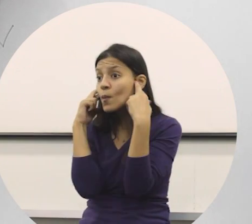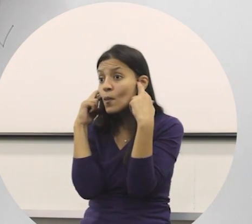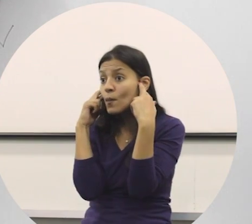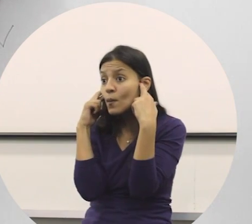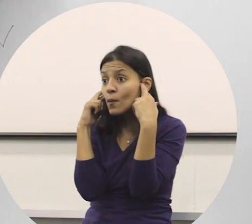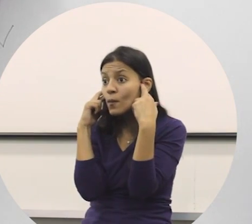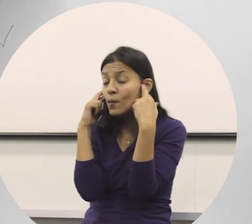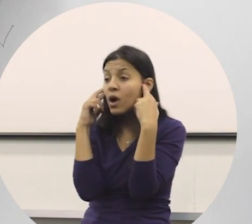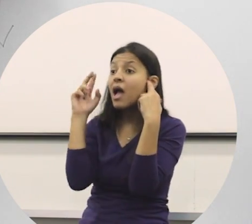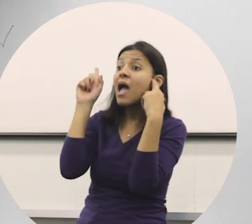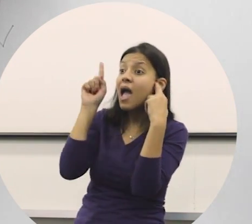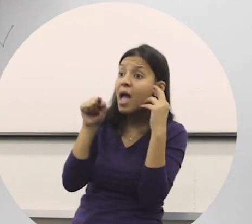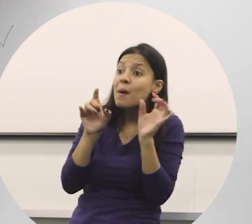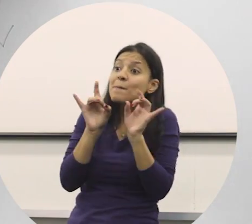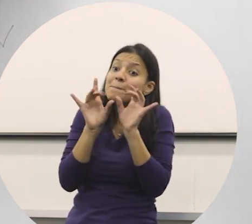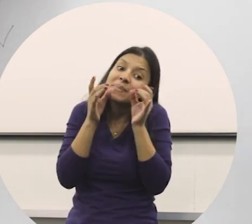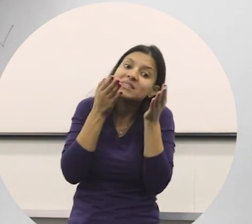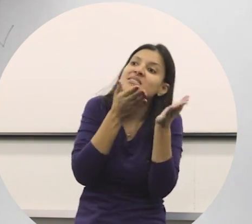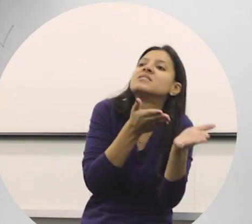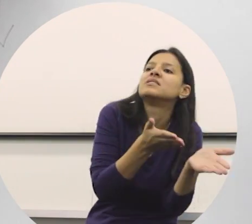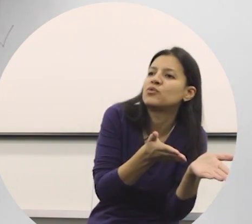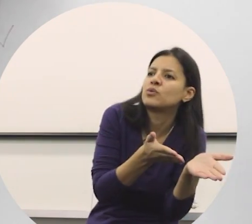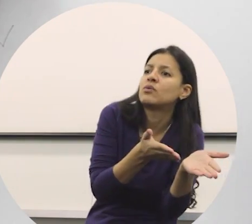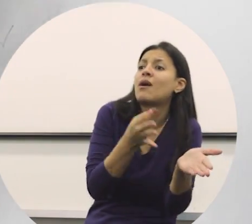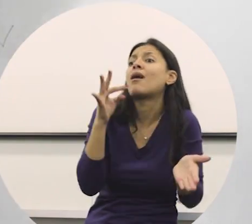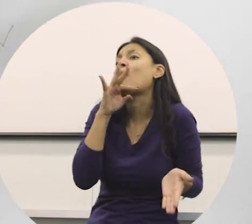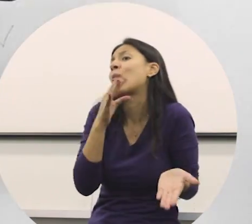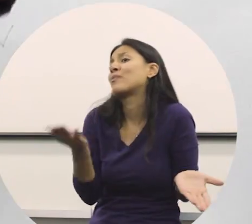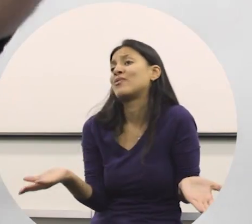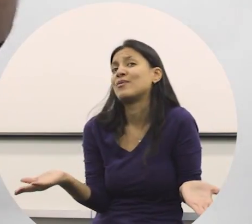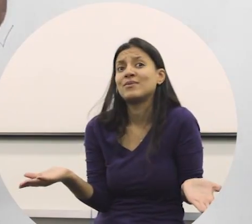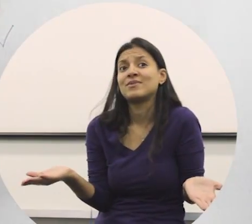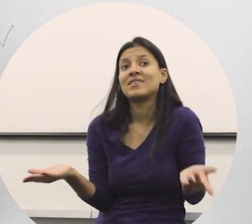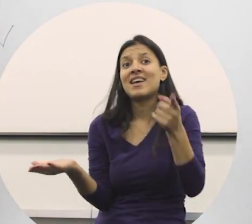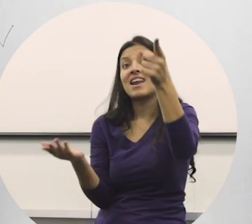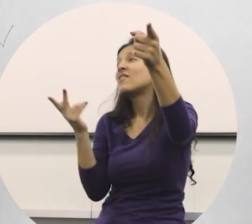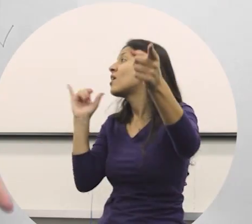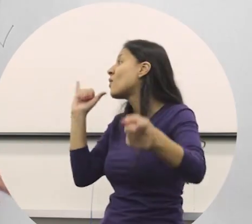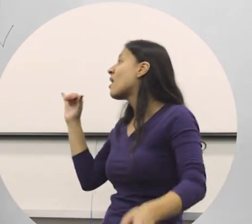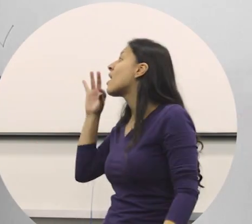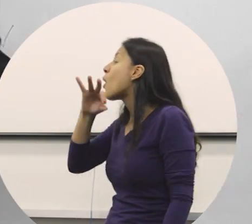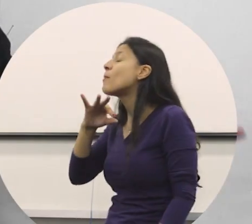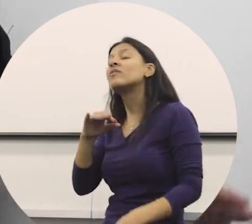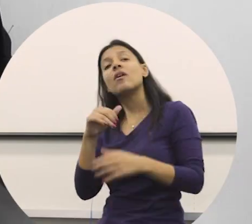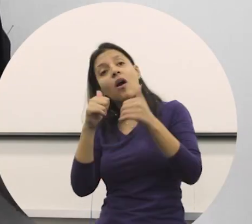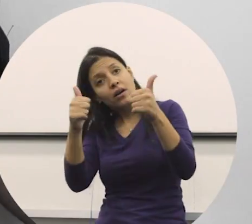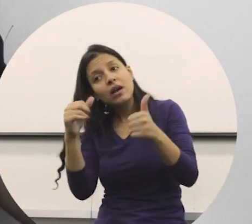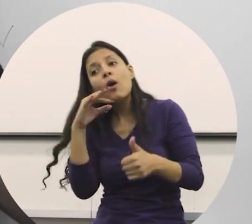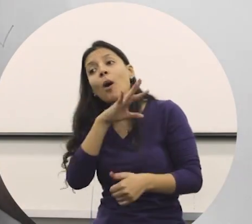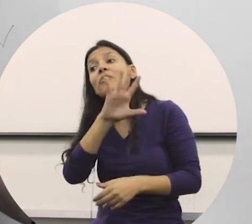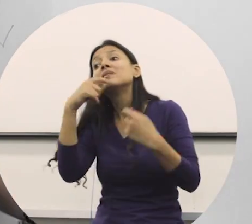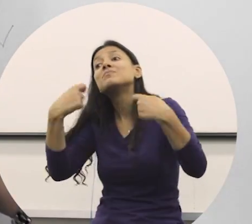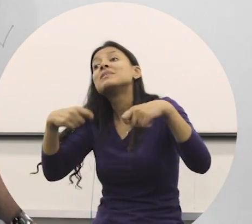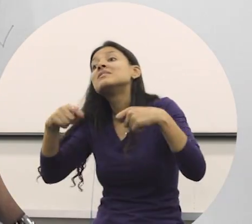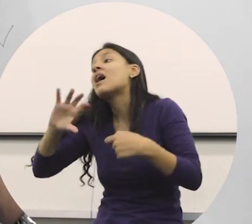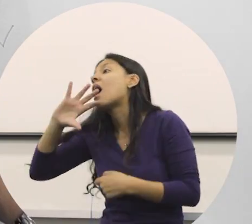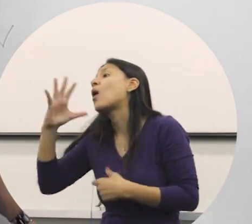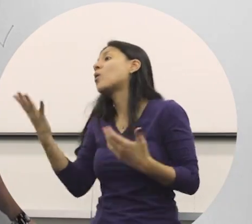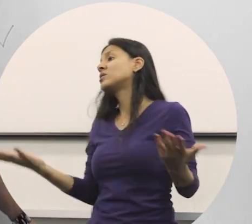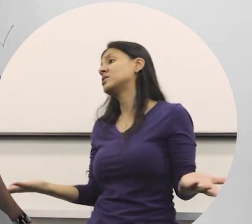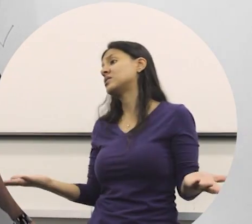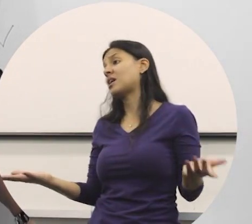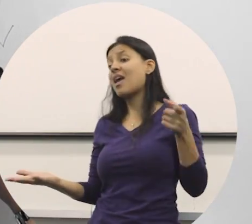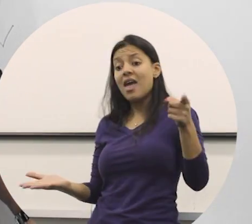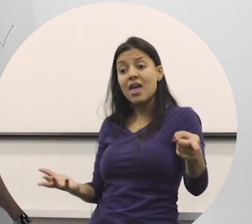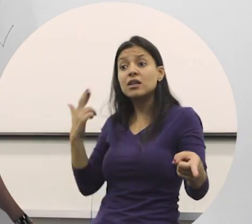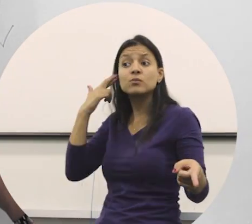uma particularidade. É, isso é óbvio, mas isso é óbvio, mas precisa acontecer essa coisa óbvia. Ela não